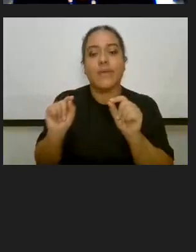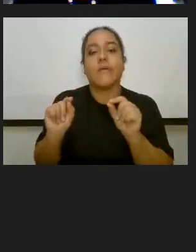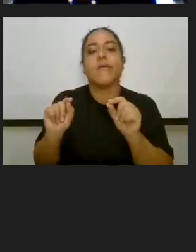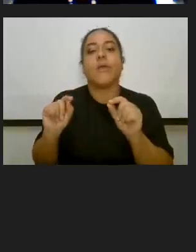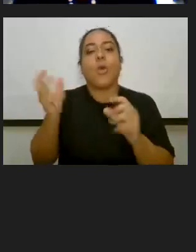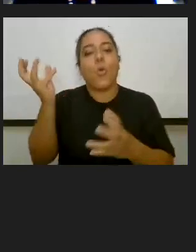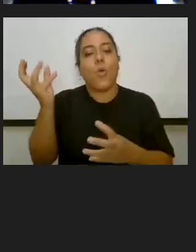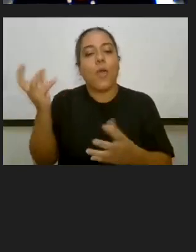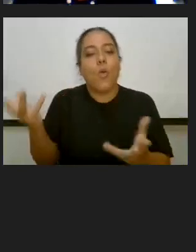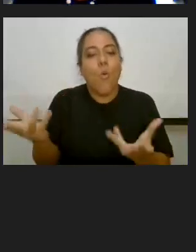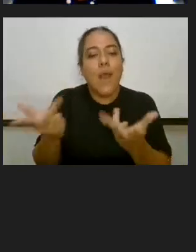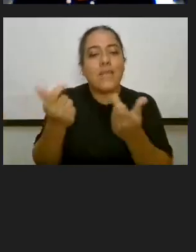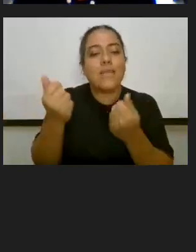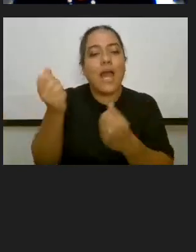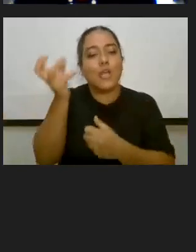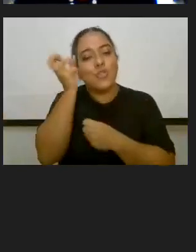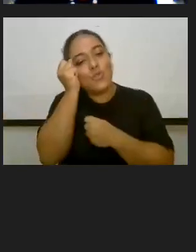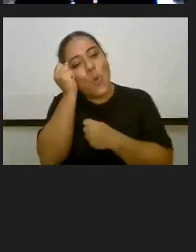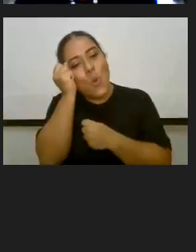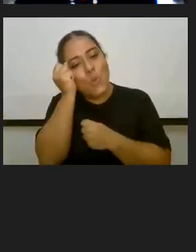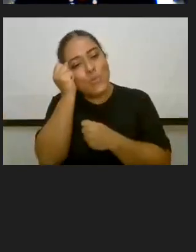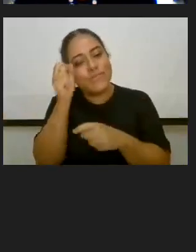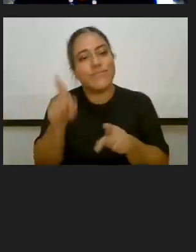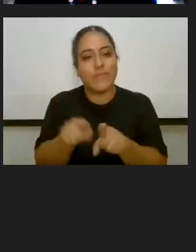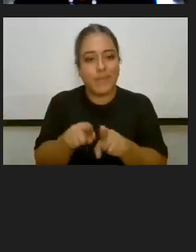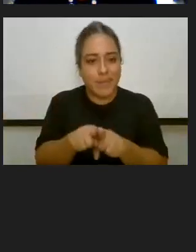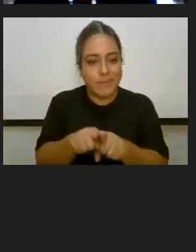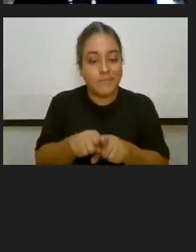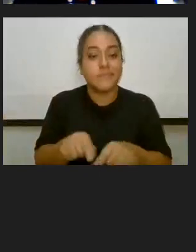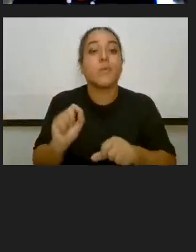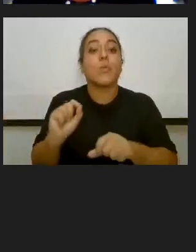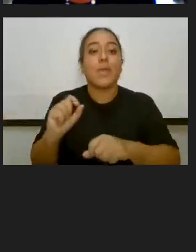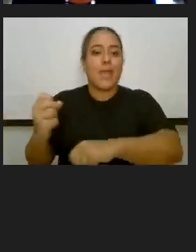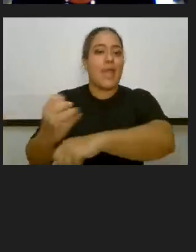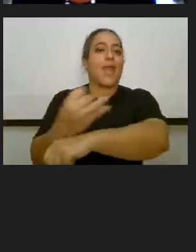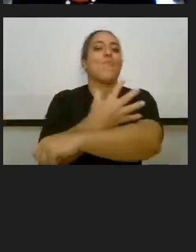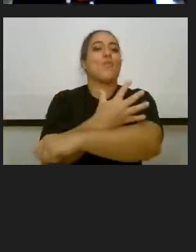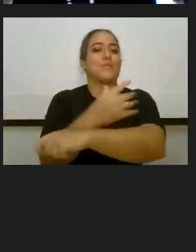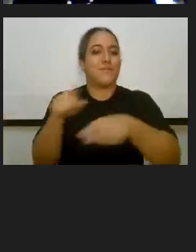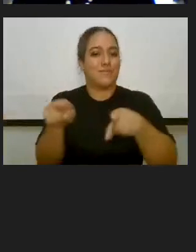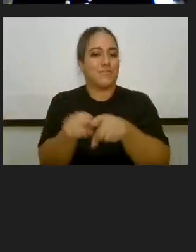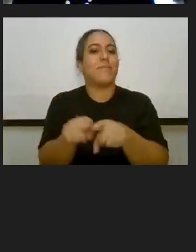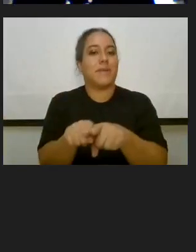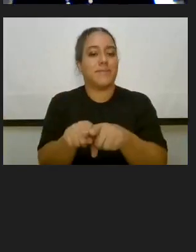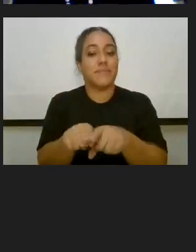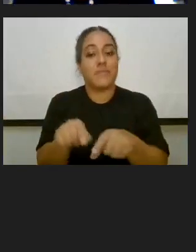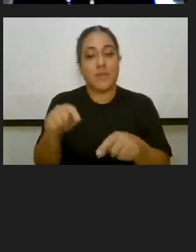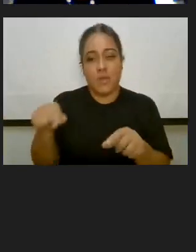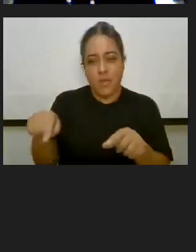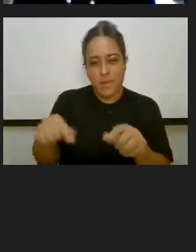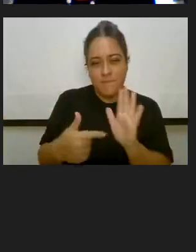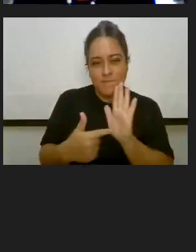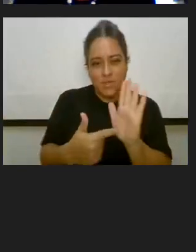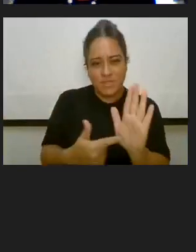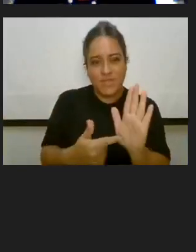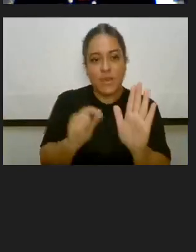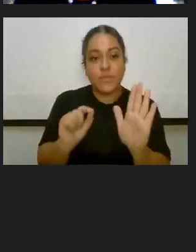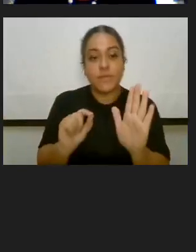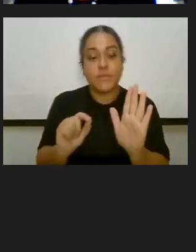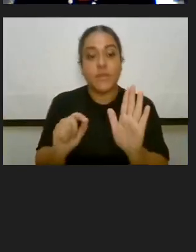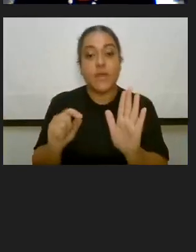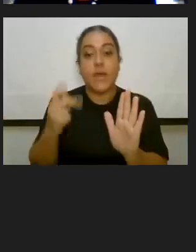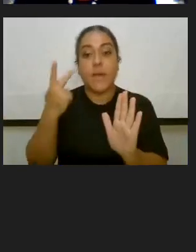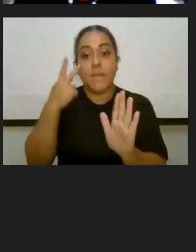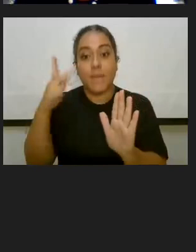sono. Assim como com o estado emocional. Aqui, o que eu quero destacar é que para eles